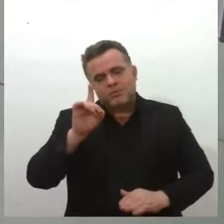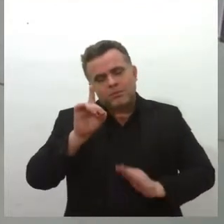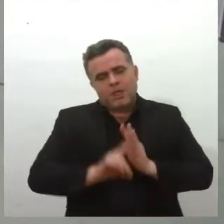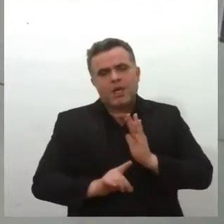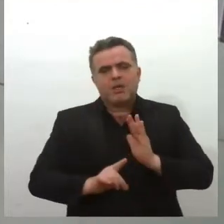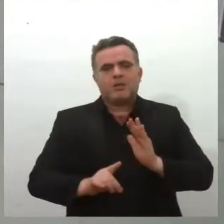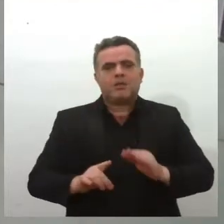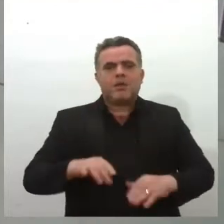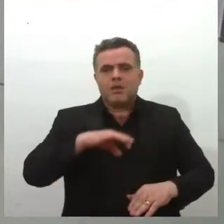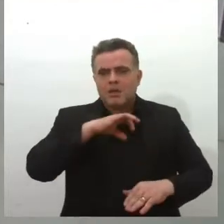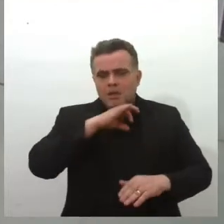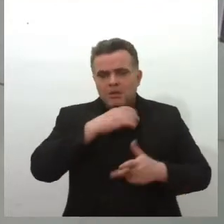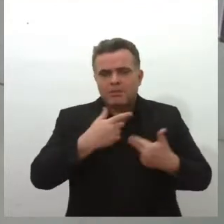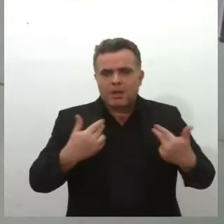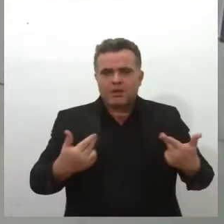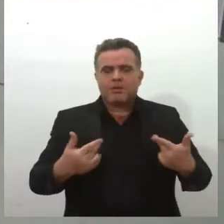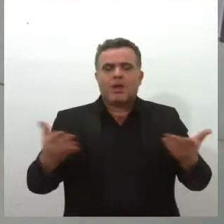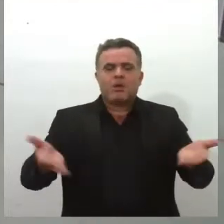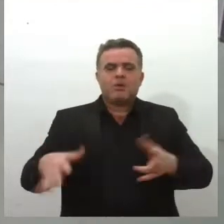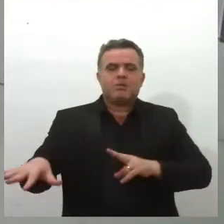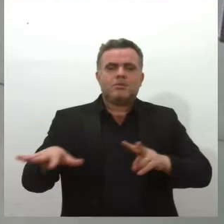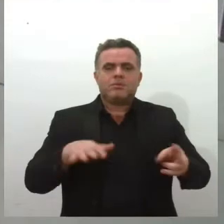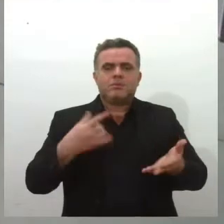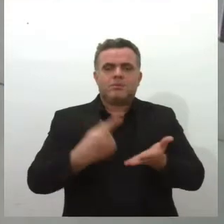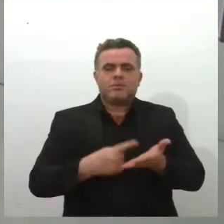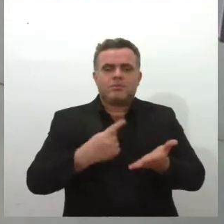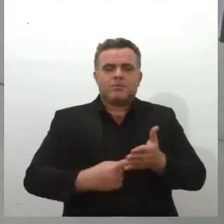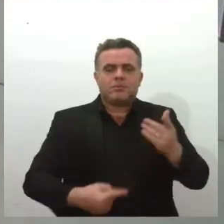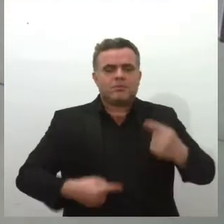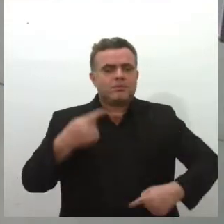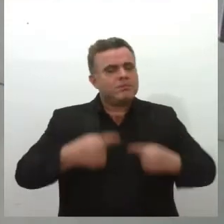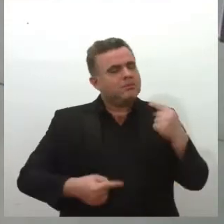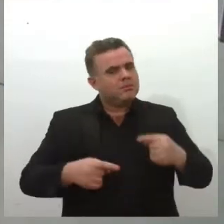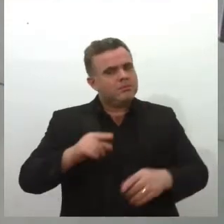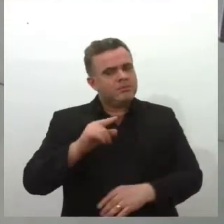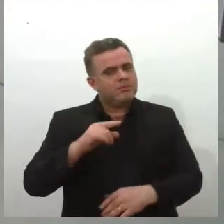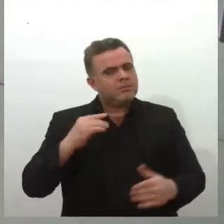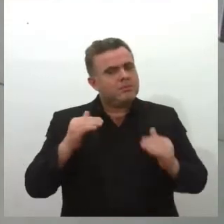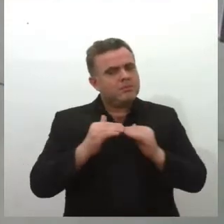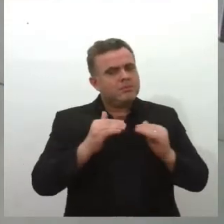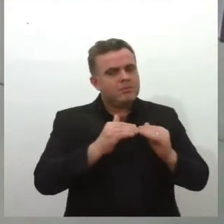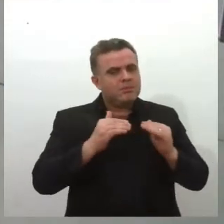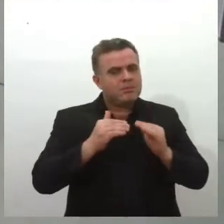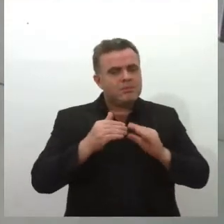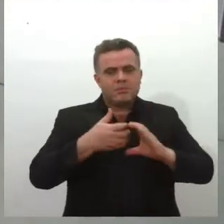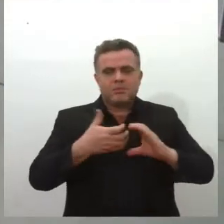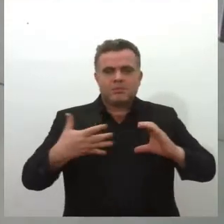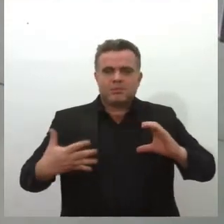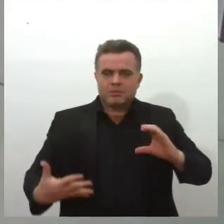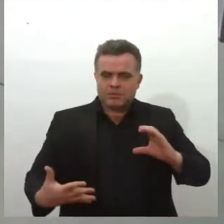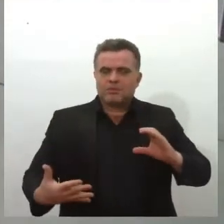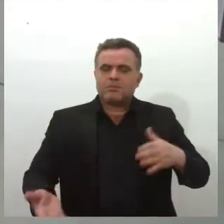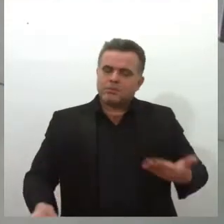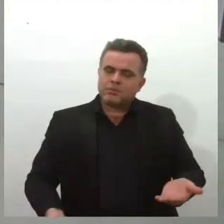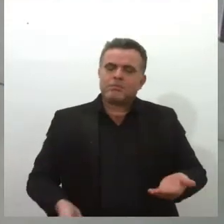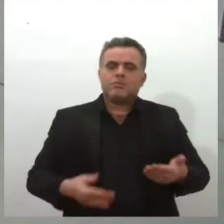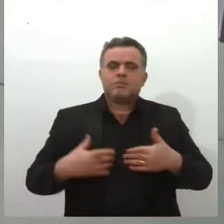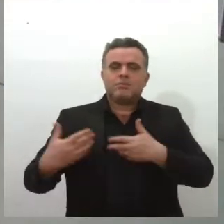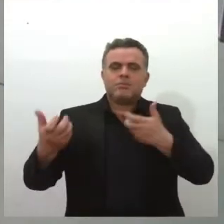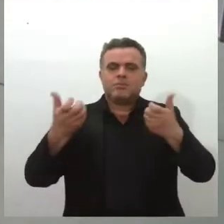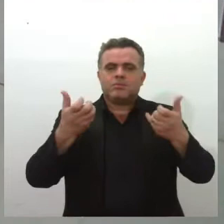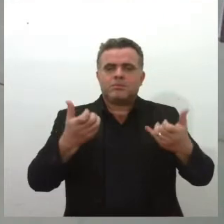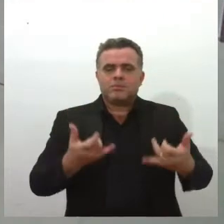Semana Mundial dos Animais. O objetivo é discutir a natureza jurídica dos animais no Brasil. Para fazer um balanço do que